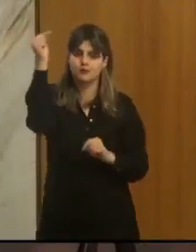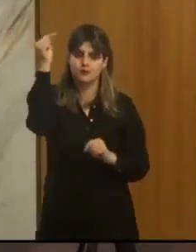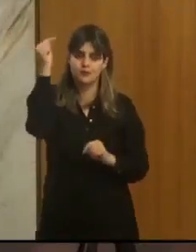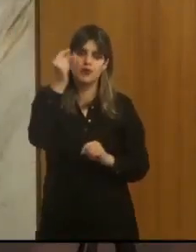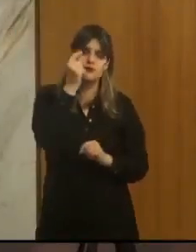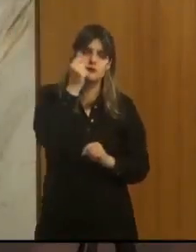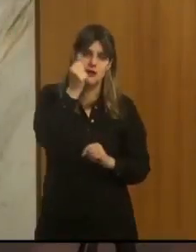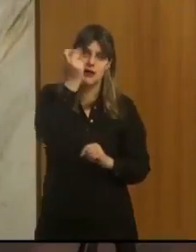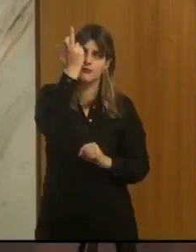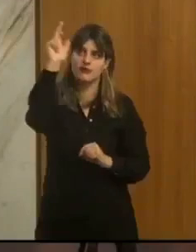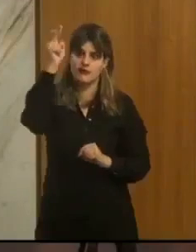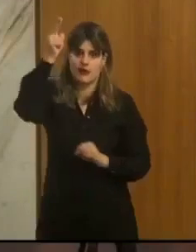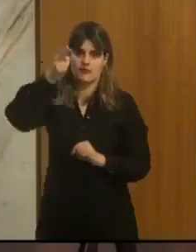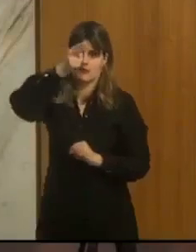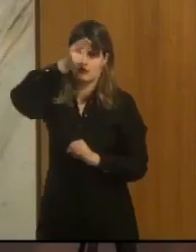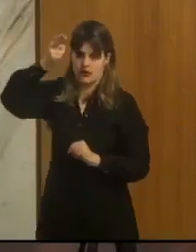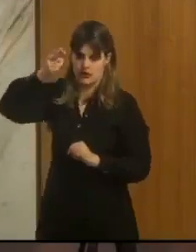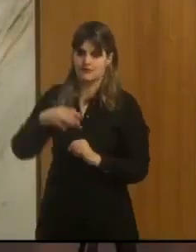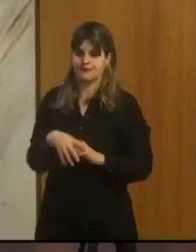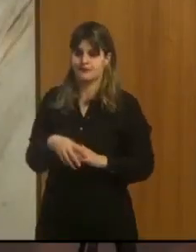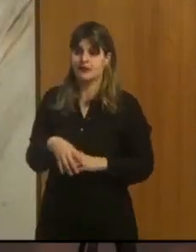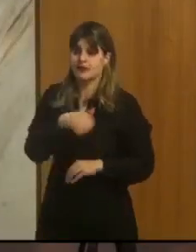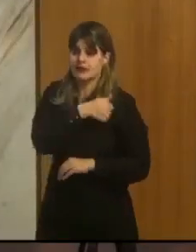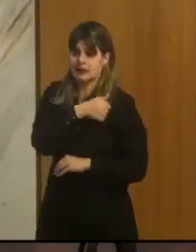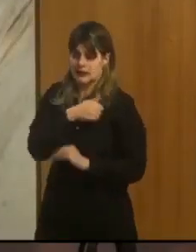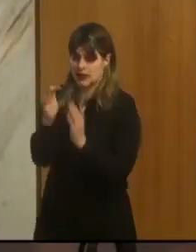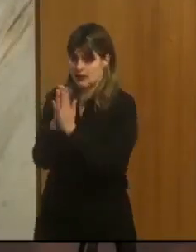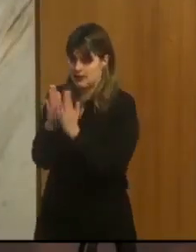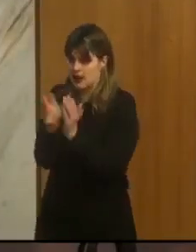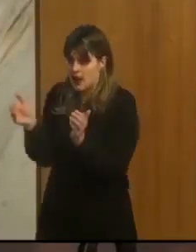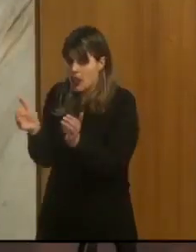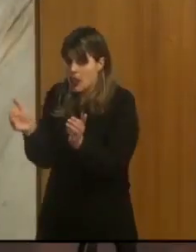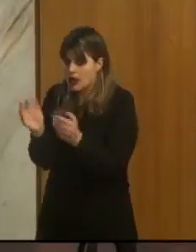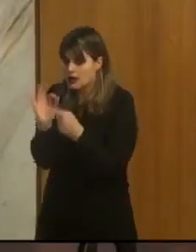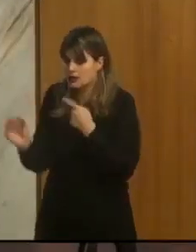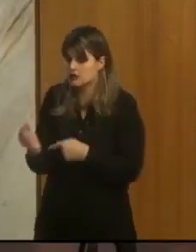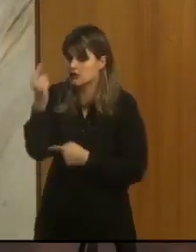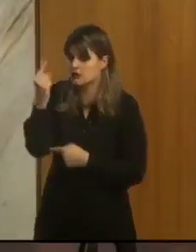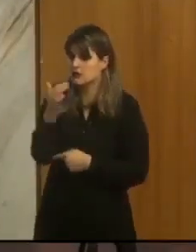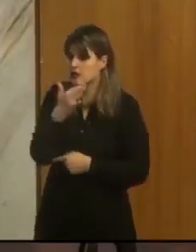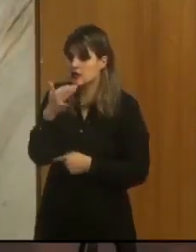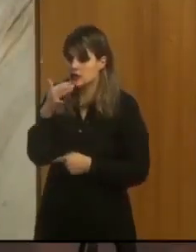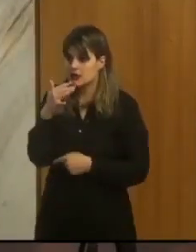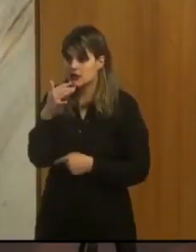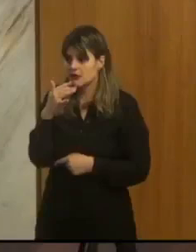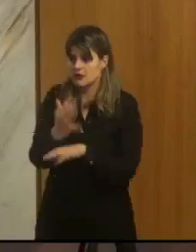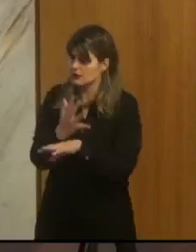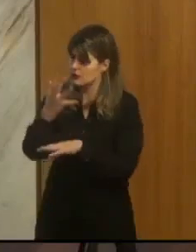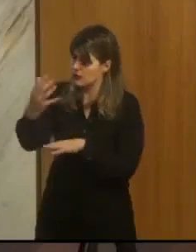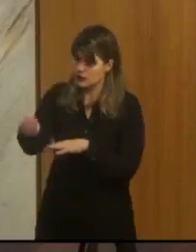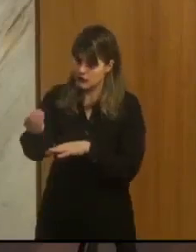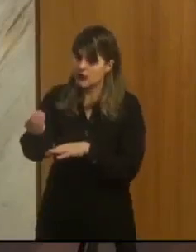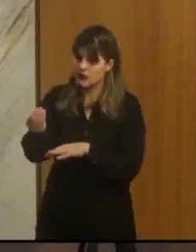Pai Eterno a abençoar. Esta capela tem ainda uma característica engraçada, já posterior, também muito posterior